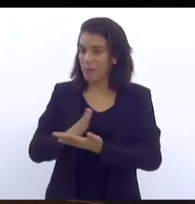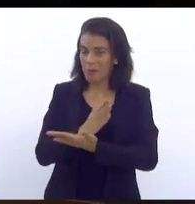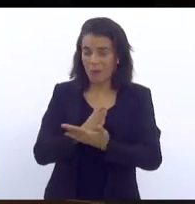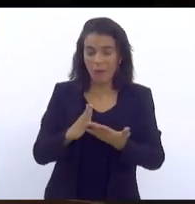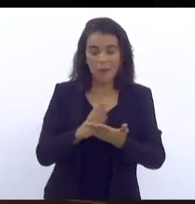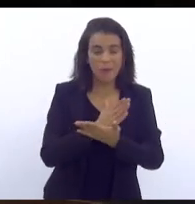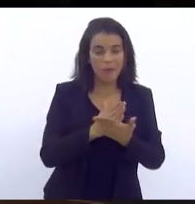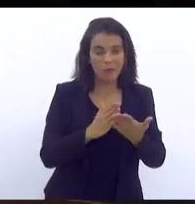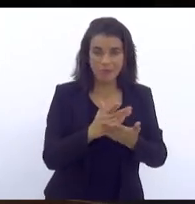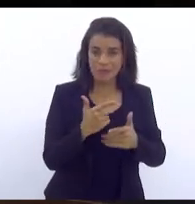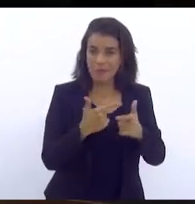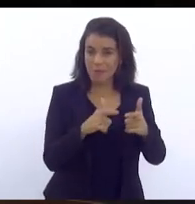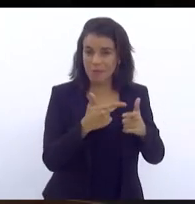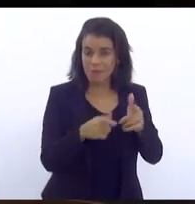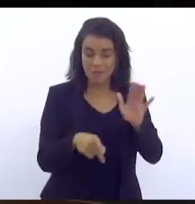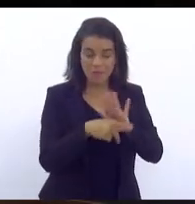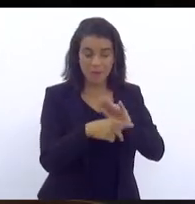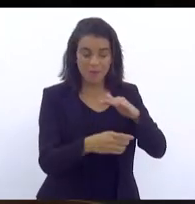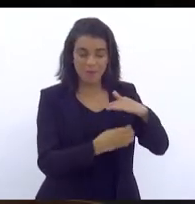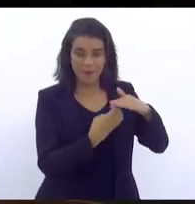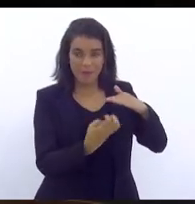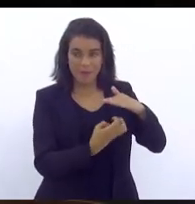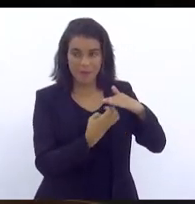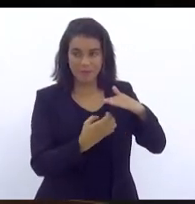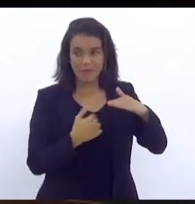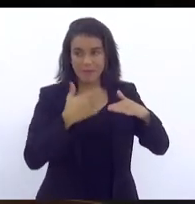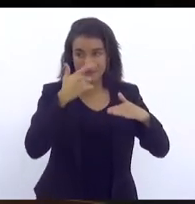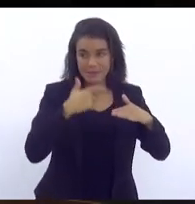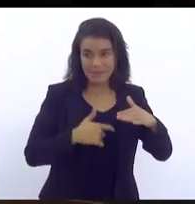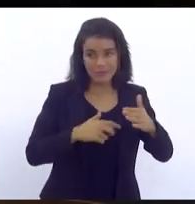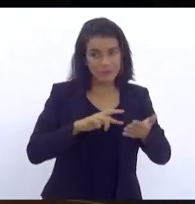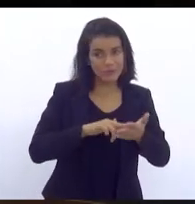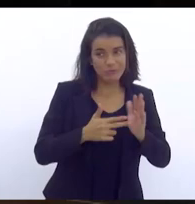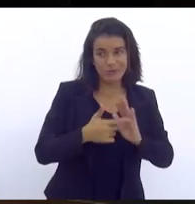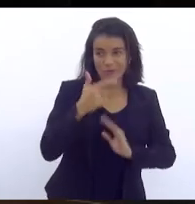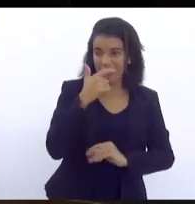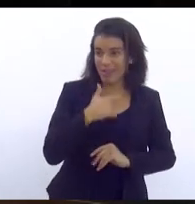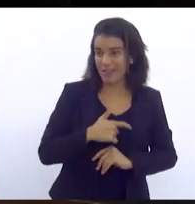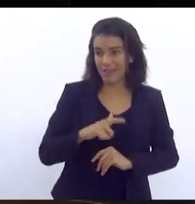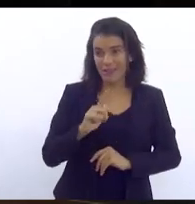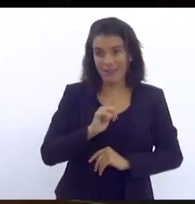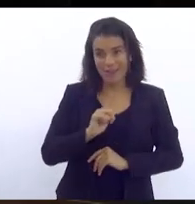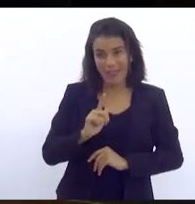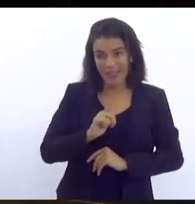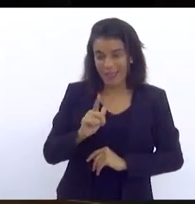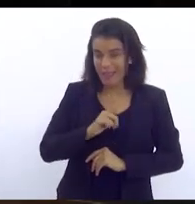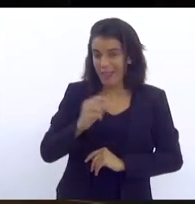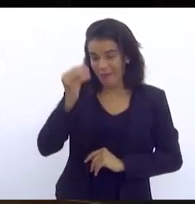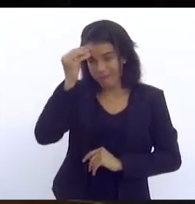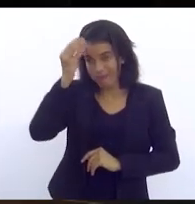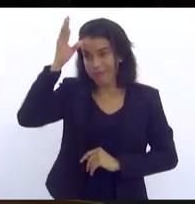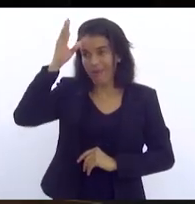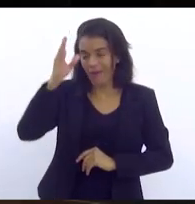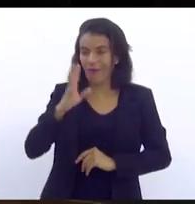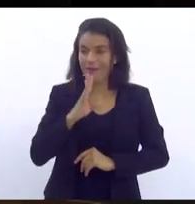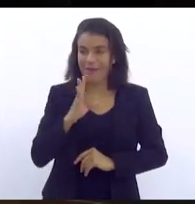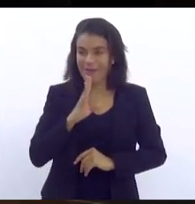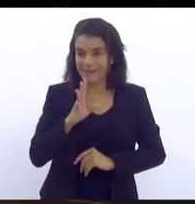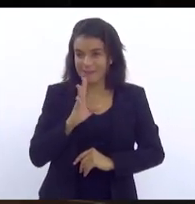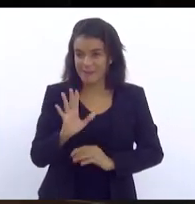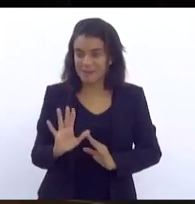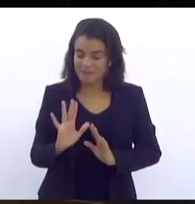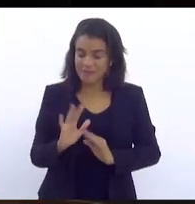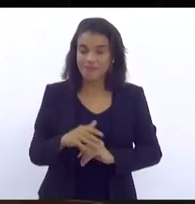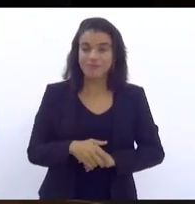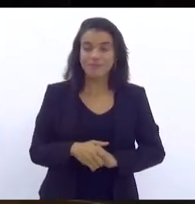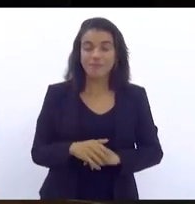provenientes da agência Mas nem tudo eu tenho eh eh eh nem tudo eu tenho conhecimento eu tô Mas vamos lá